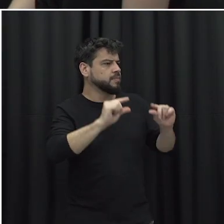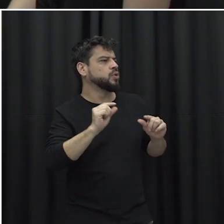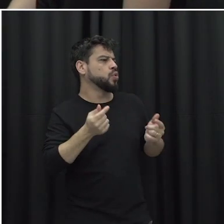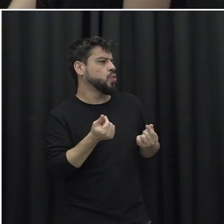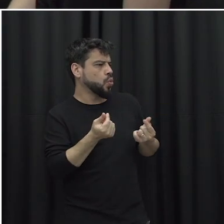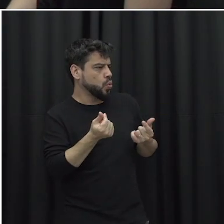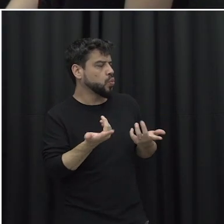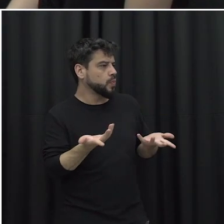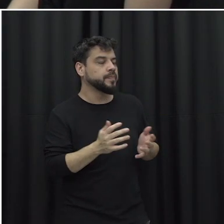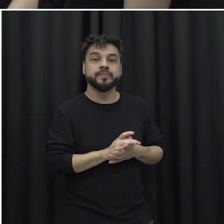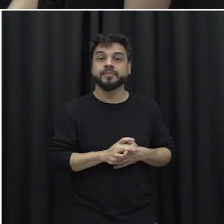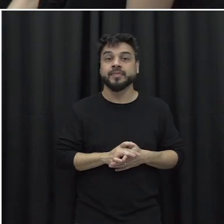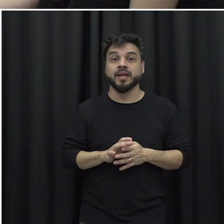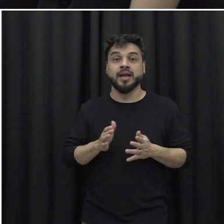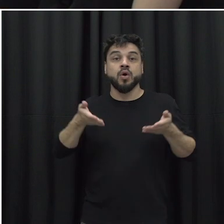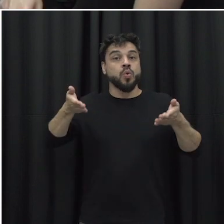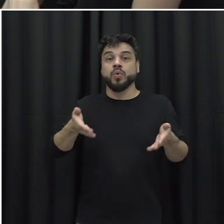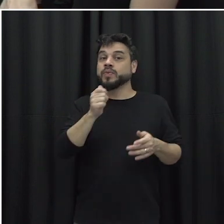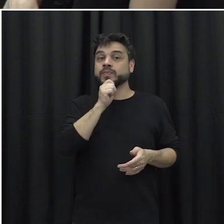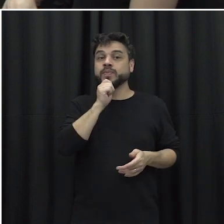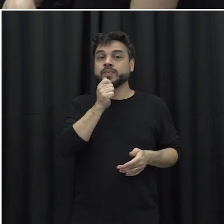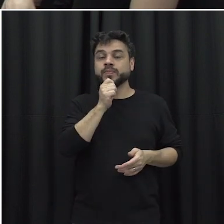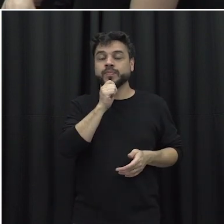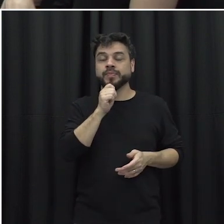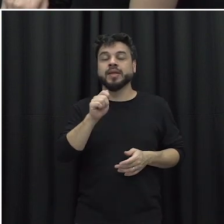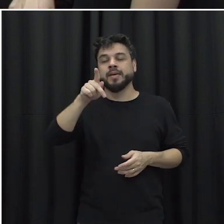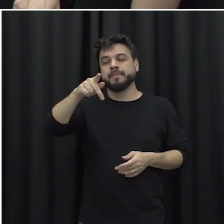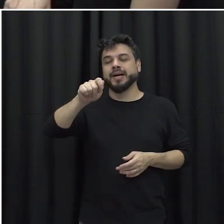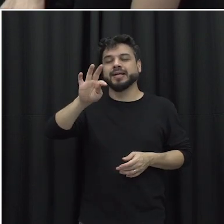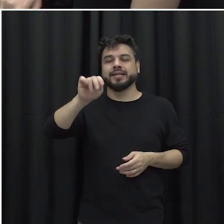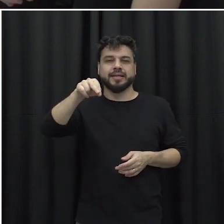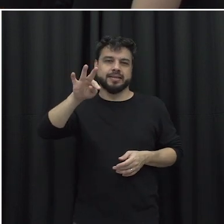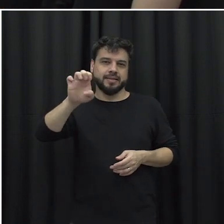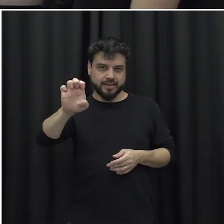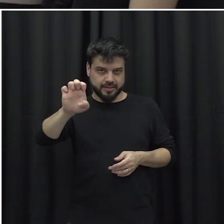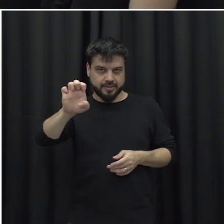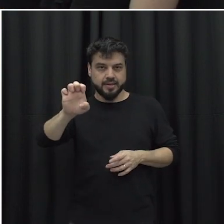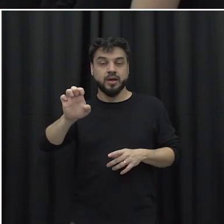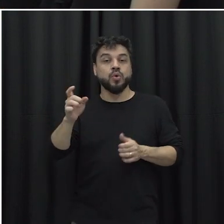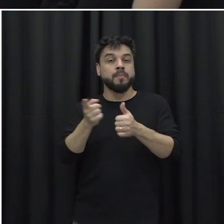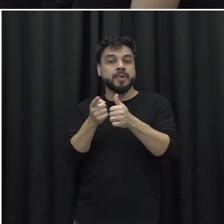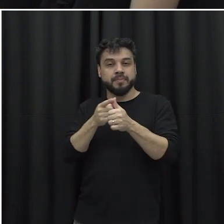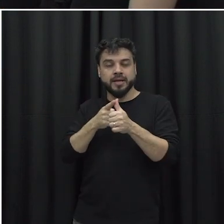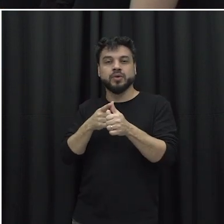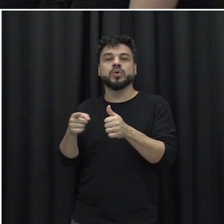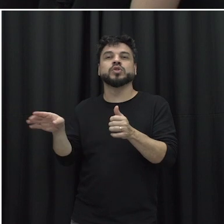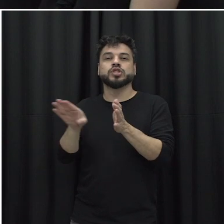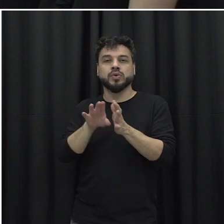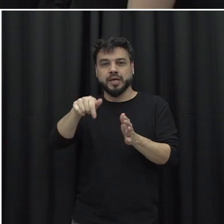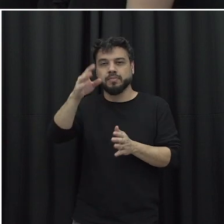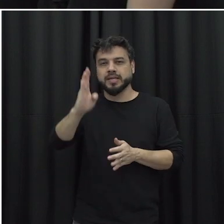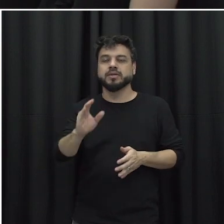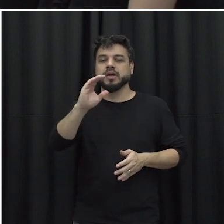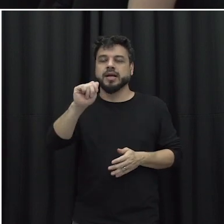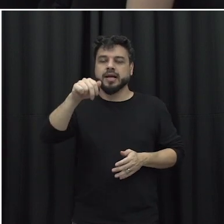uma patente para esses medicamentos, até o primeiro que entrou através do 327 foi um canabidiol da Prate Dona Duzi, que